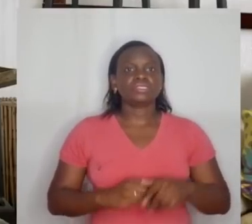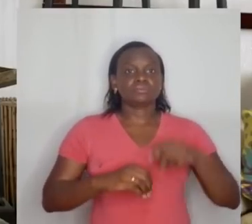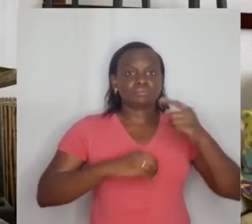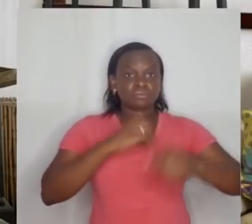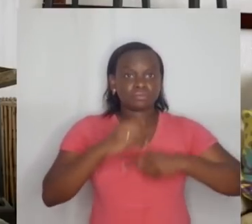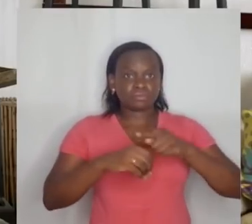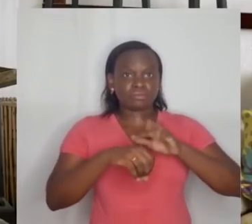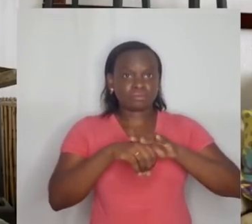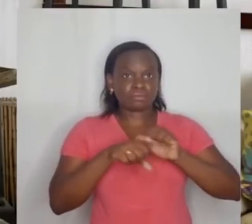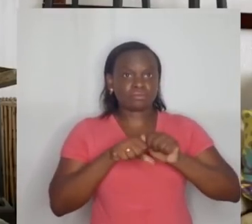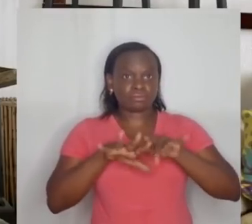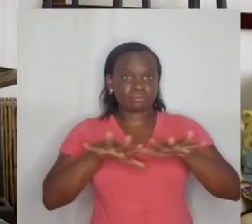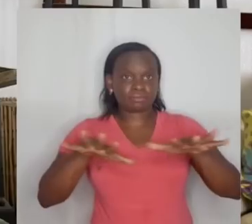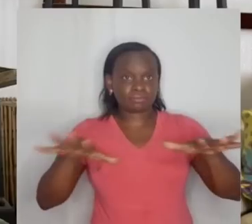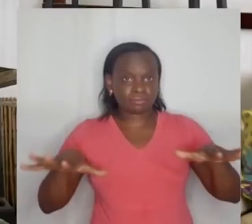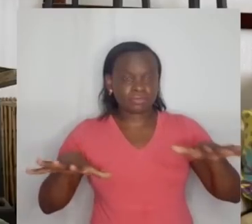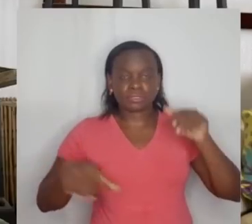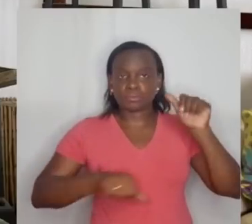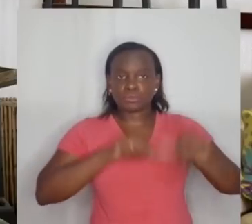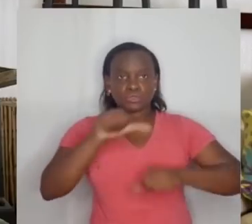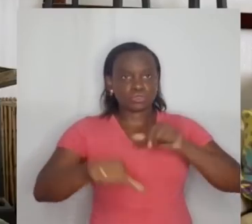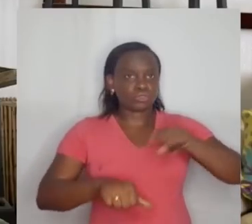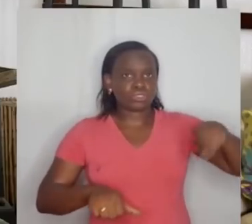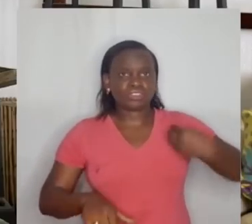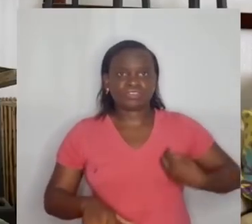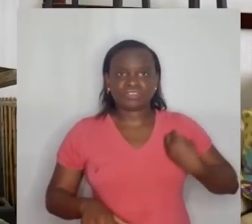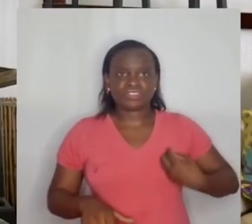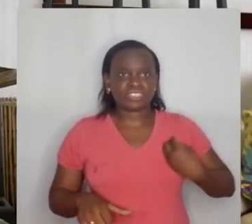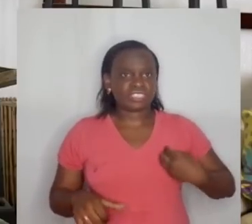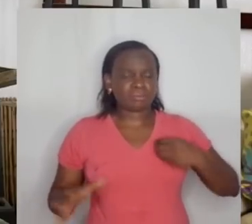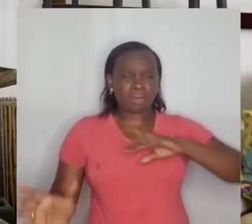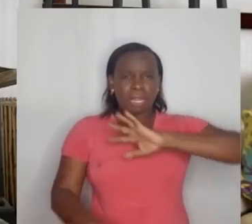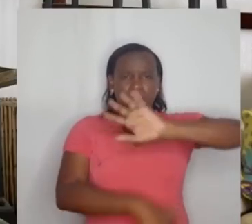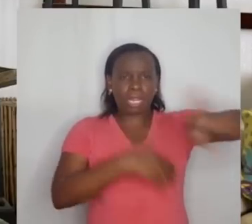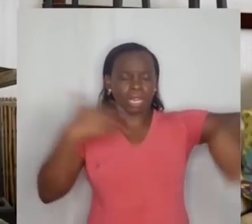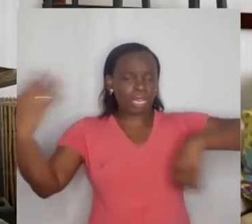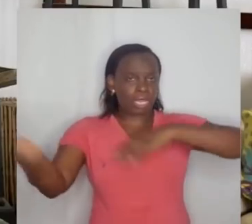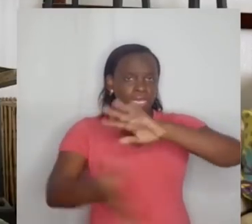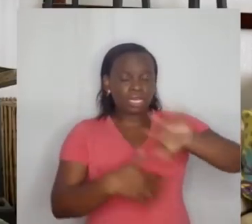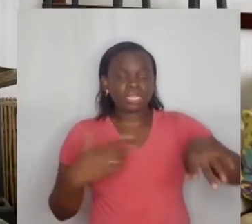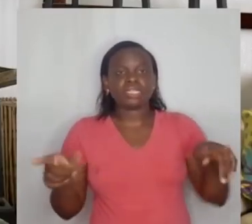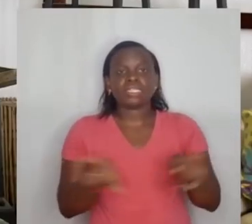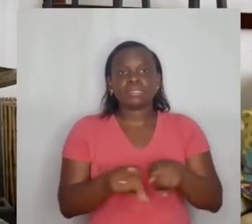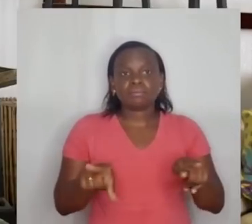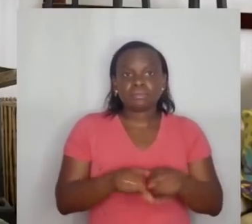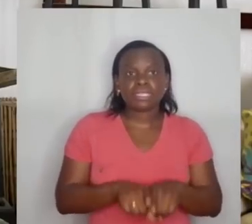A pandemia que transformou a nossa vida num verdadeiro pandemônio